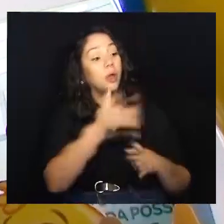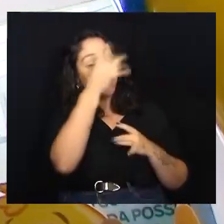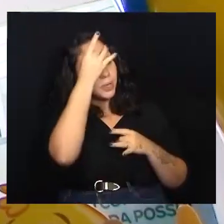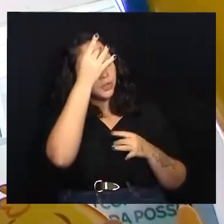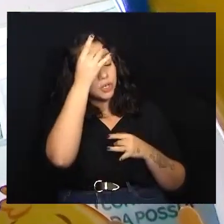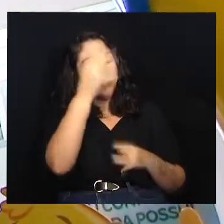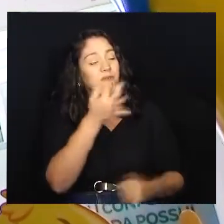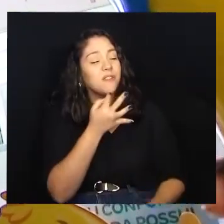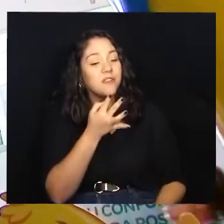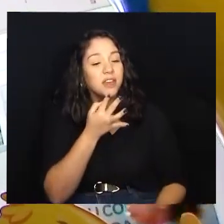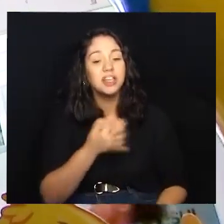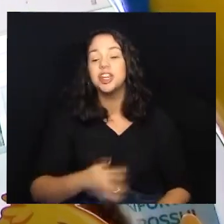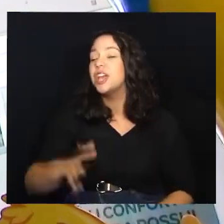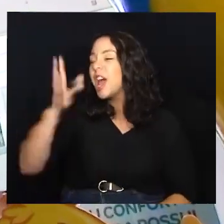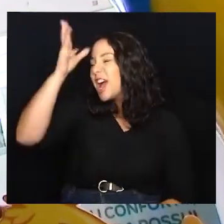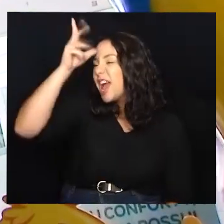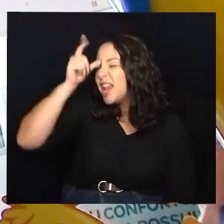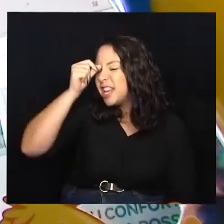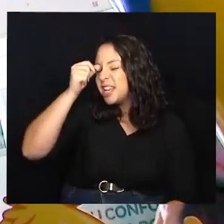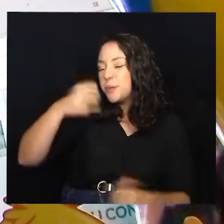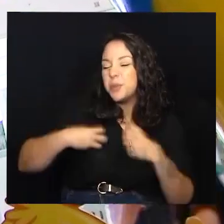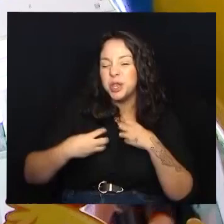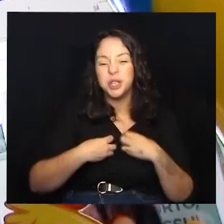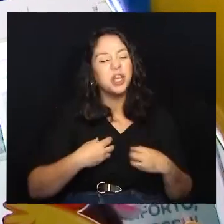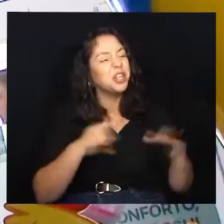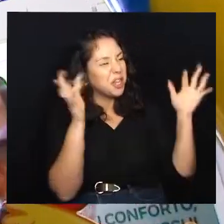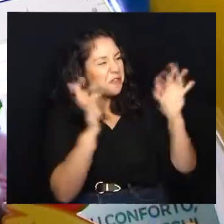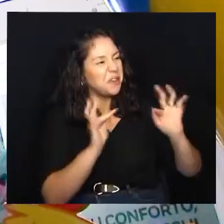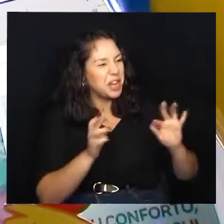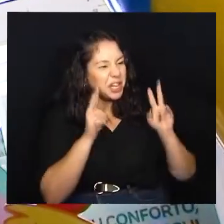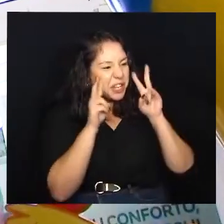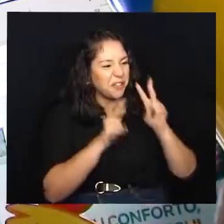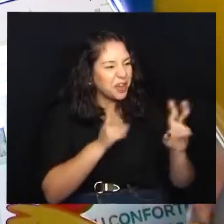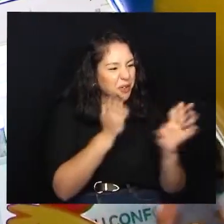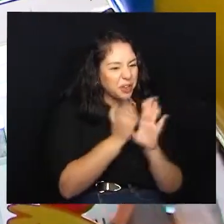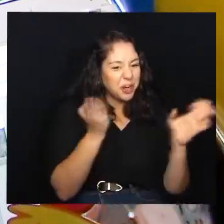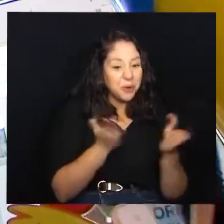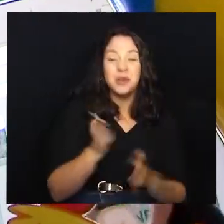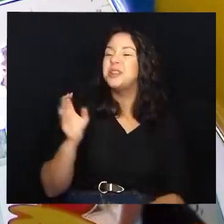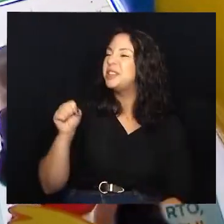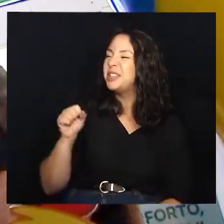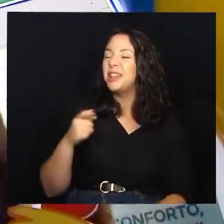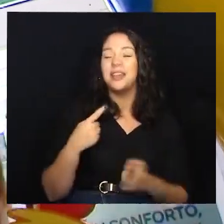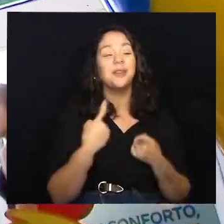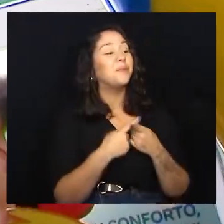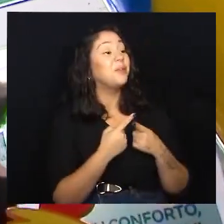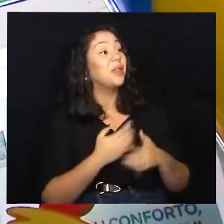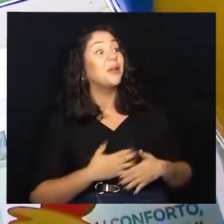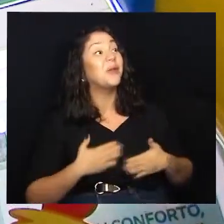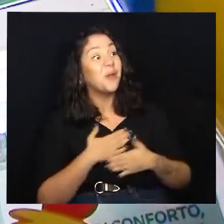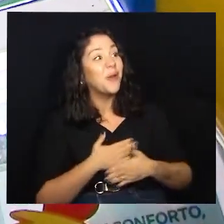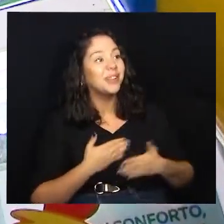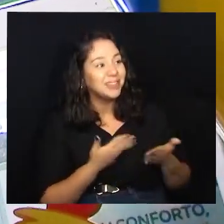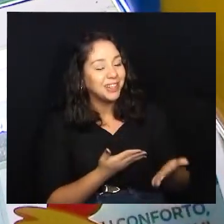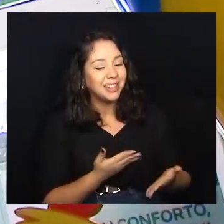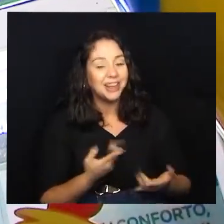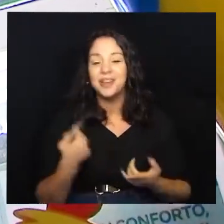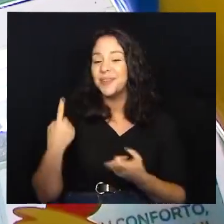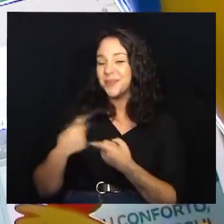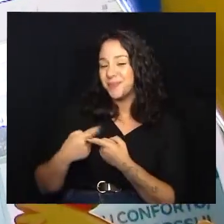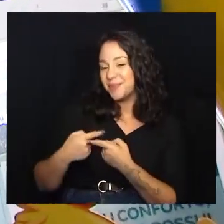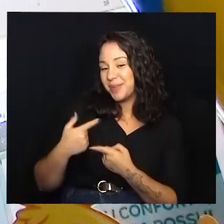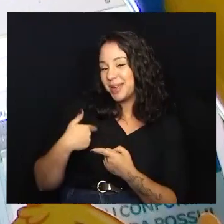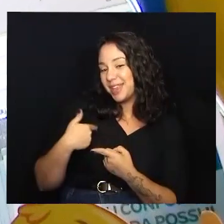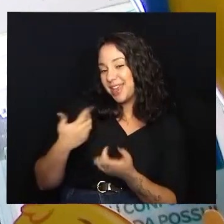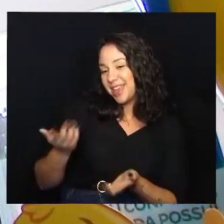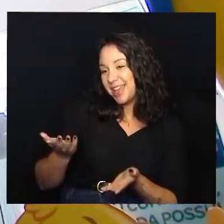Qual é o seu personagem preferido? Galinha Pintadinha. Tá feliz de estar vendo a Galinha Pintadinha hoje? Por que você gosta tanto dela?